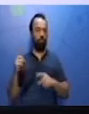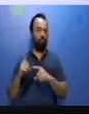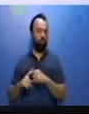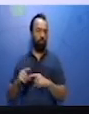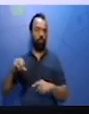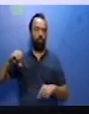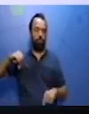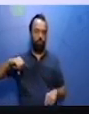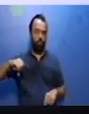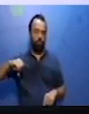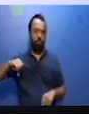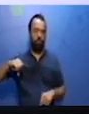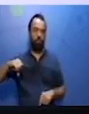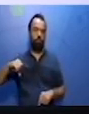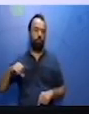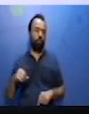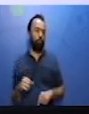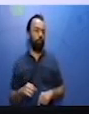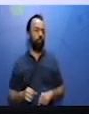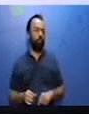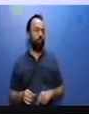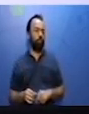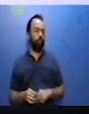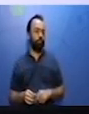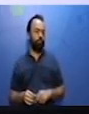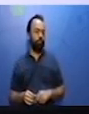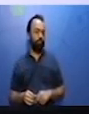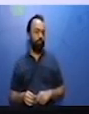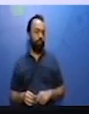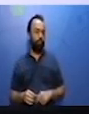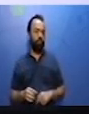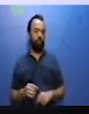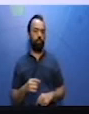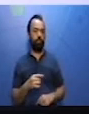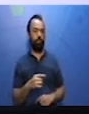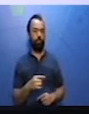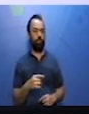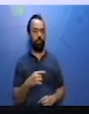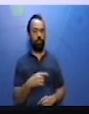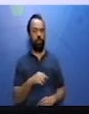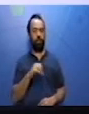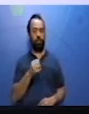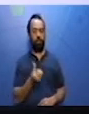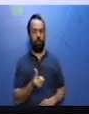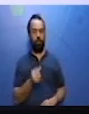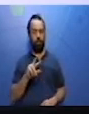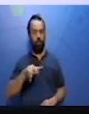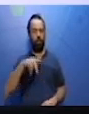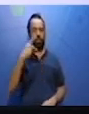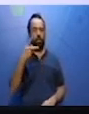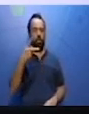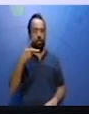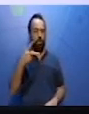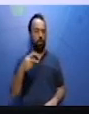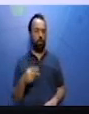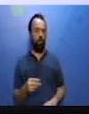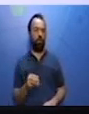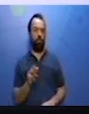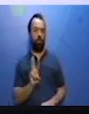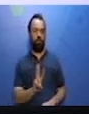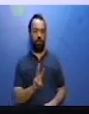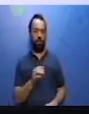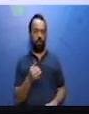ar coloca um lugar do ser coloco 9 e três levado a quadrada 6 x 6